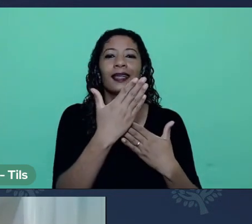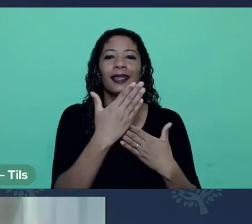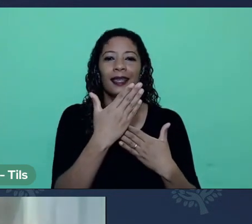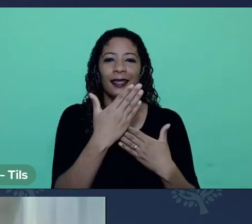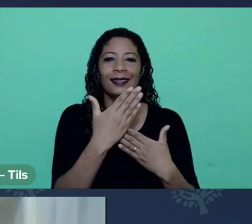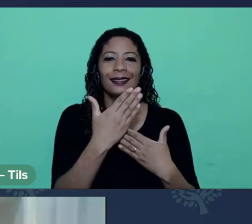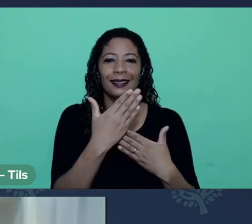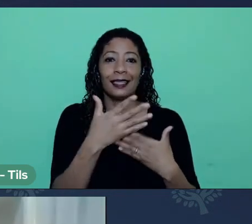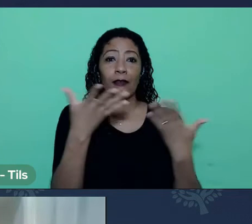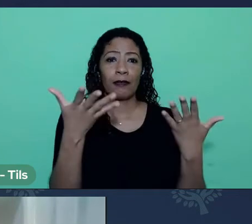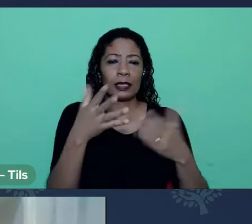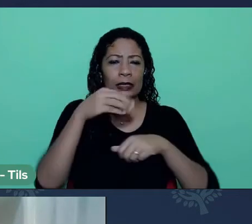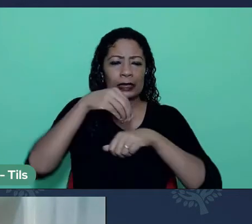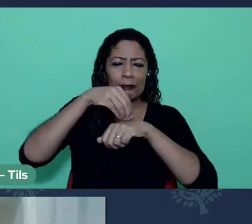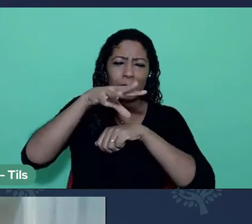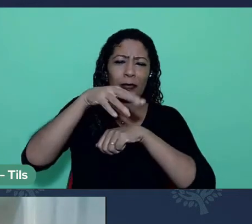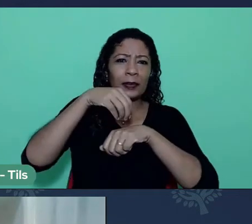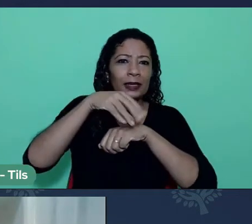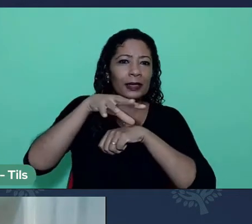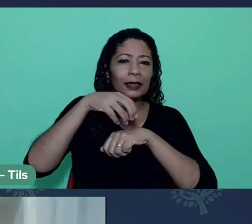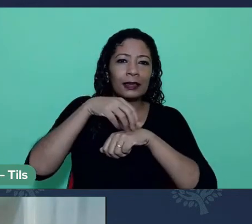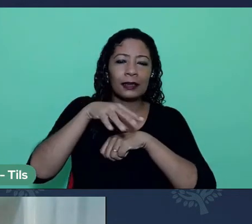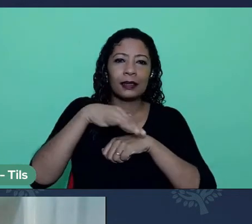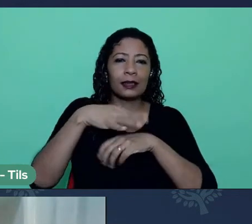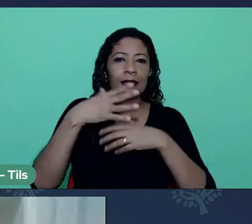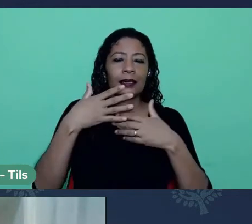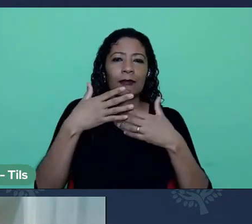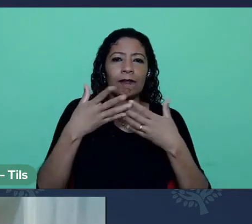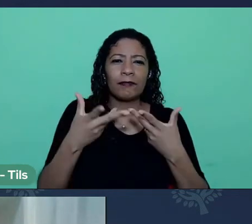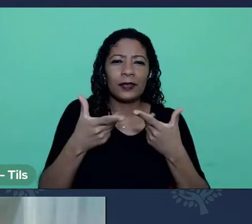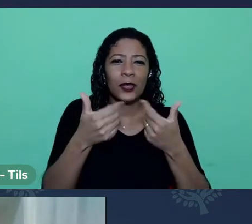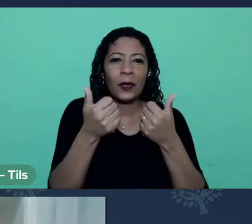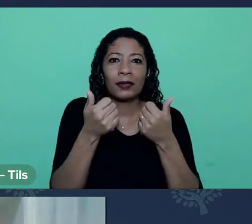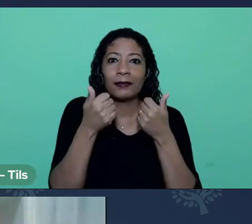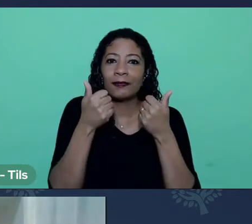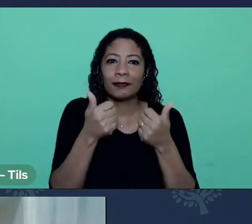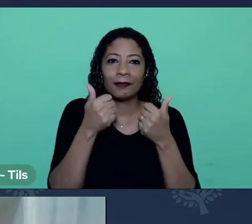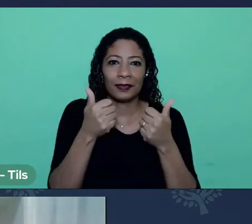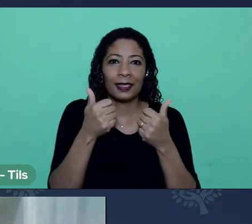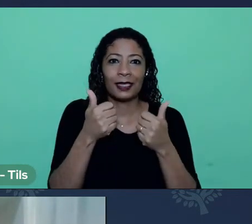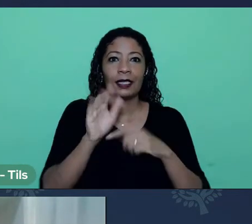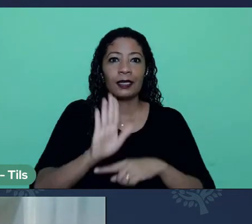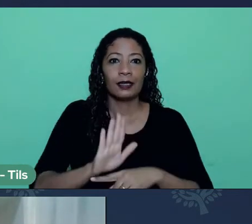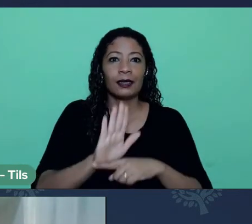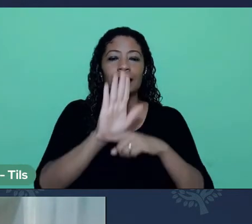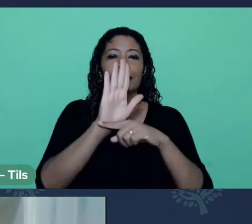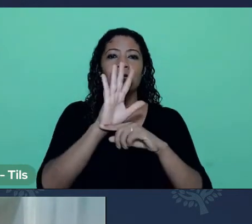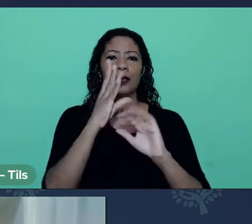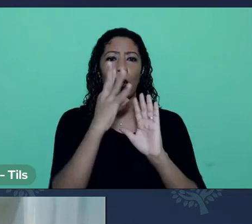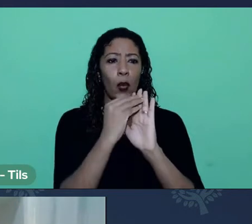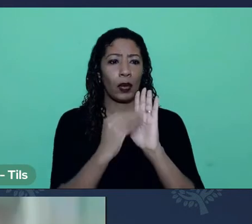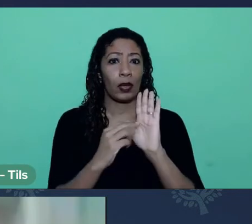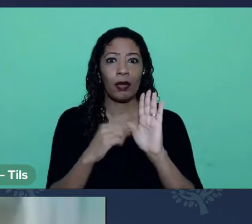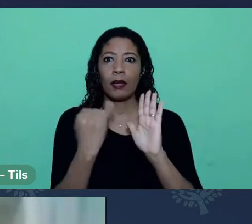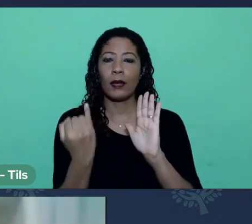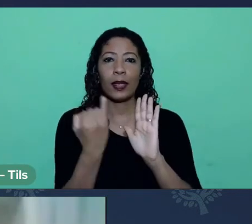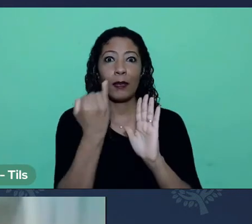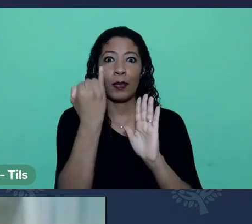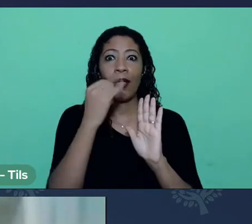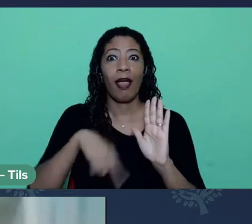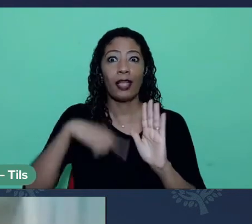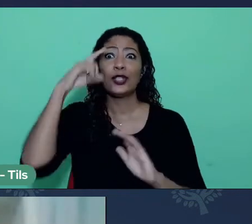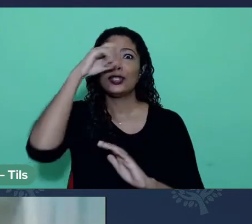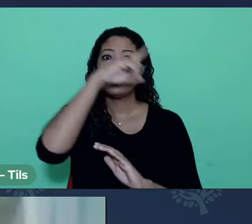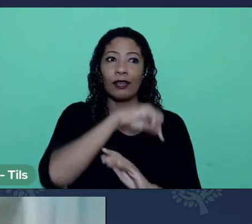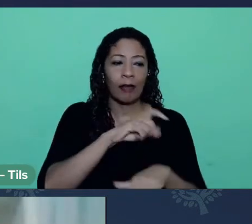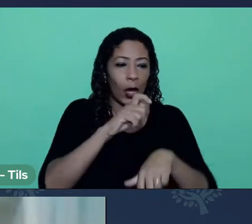acervo, né, de informação de qualidade, né, de levar tanto conteúdo, né, que chega difícil de falar em pouco